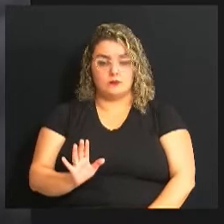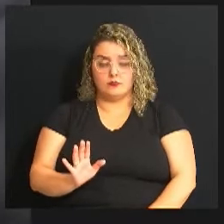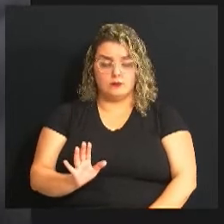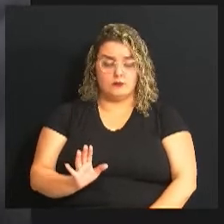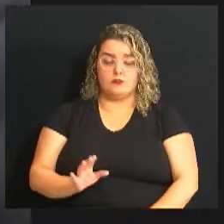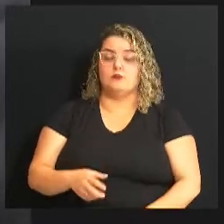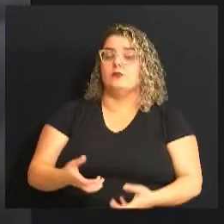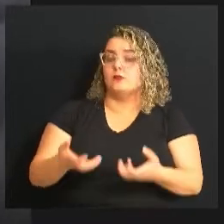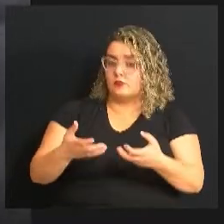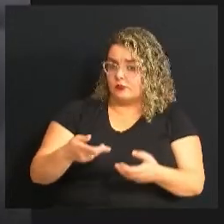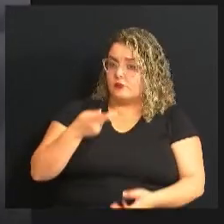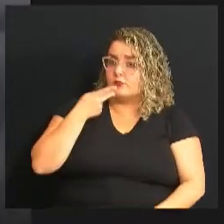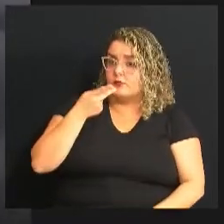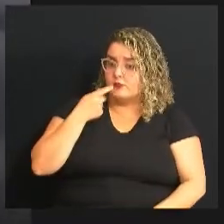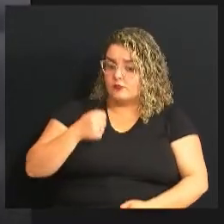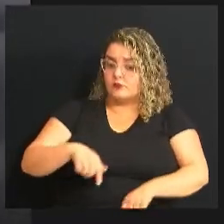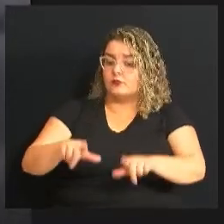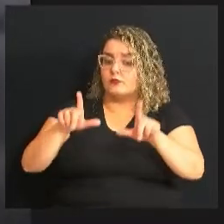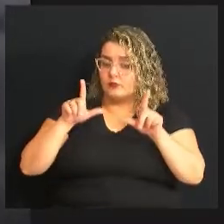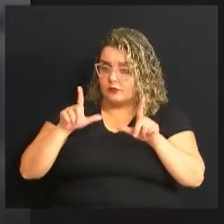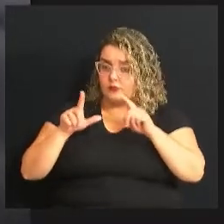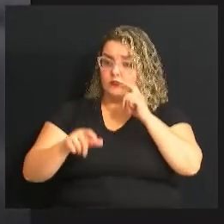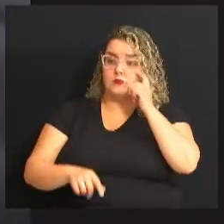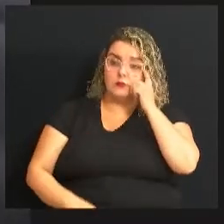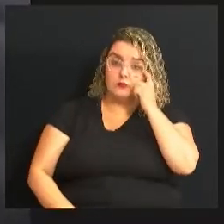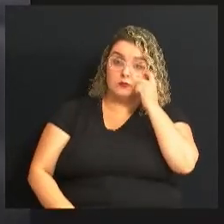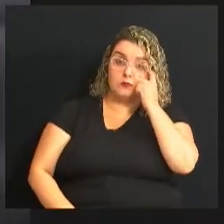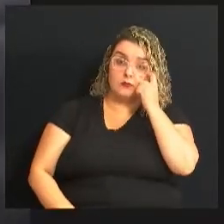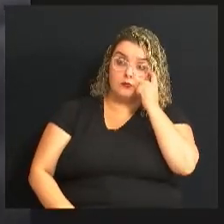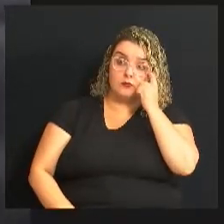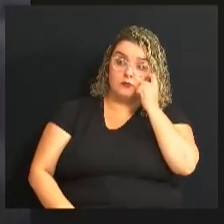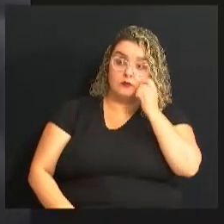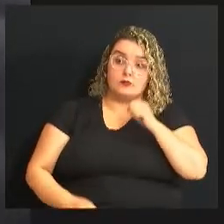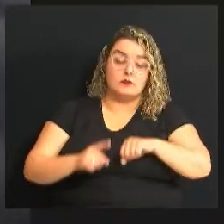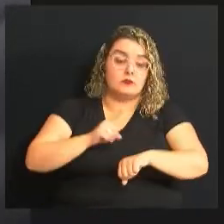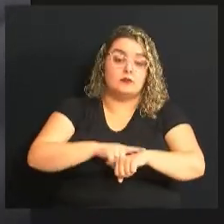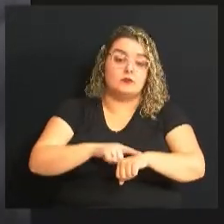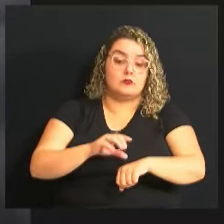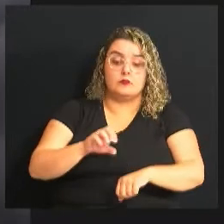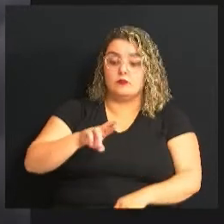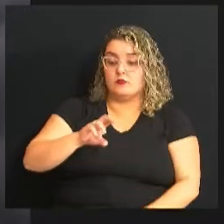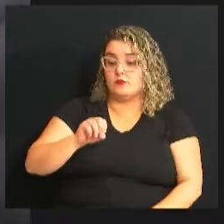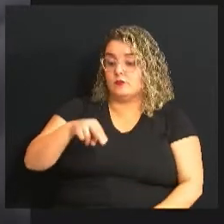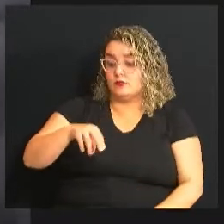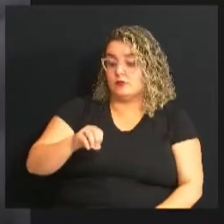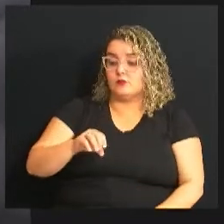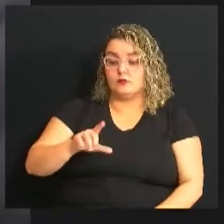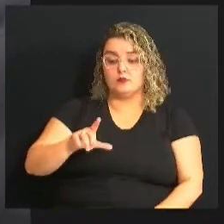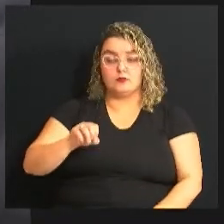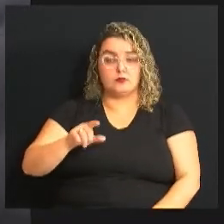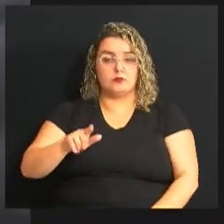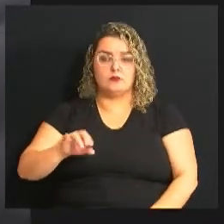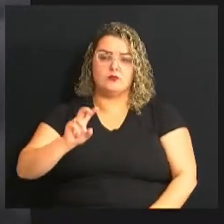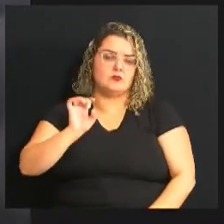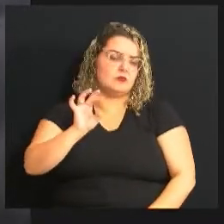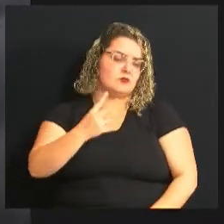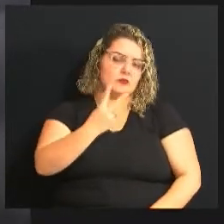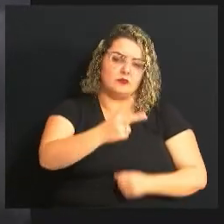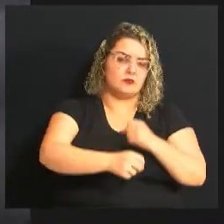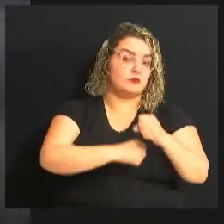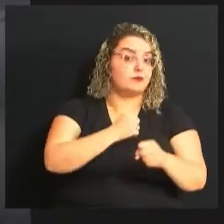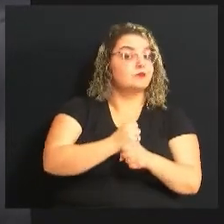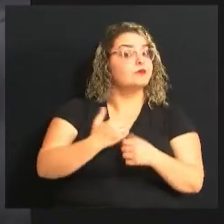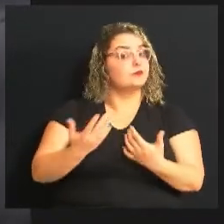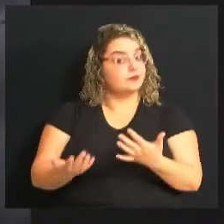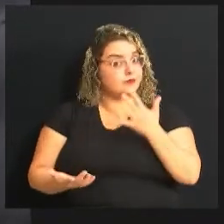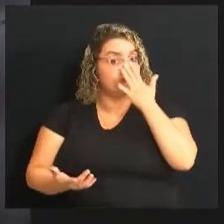destacar o aspecto cronológico. A gente fala assim, mas foram 2 anos, somente 2 anos. 2 anos, para